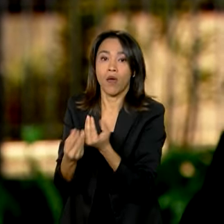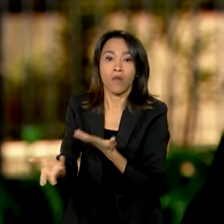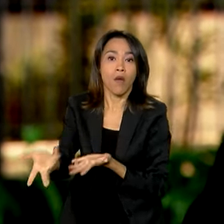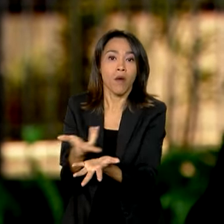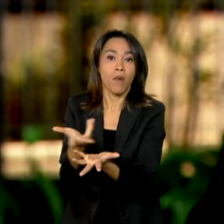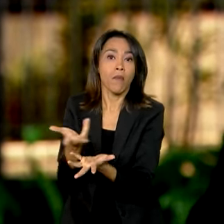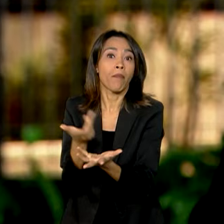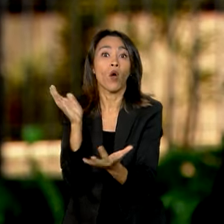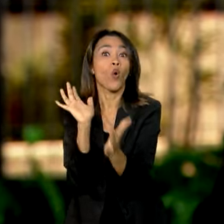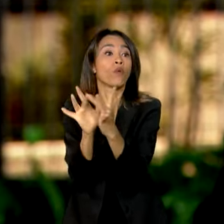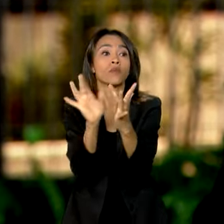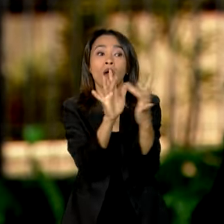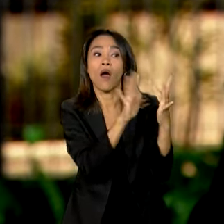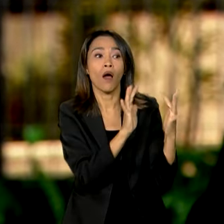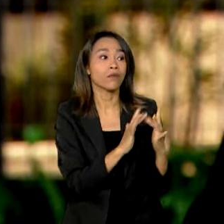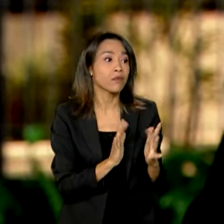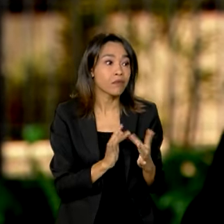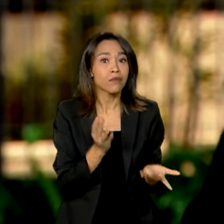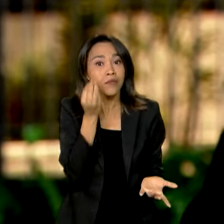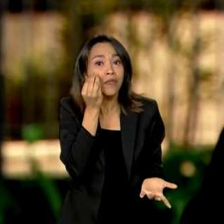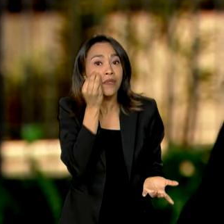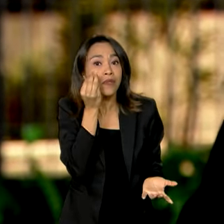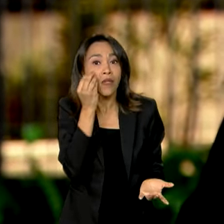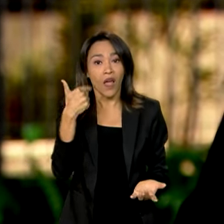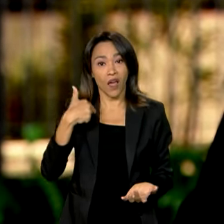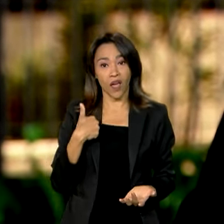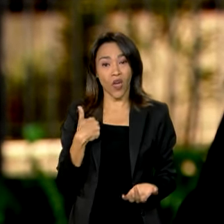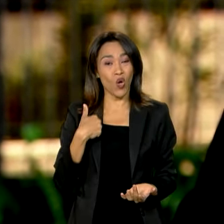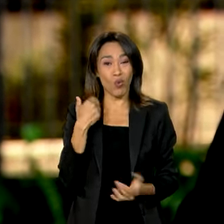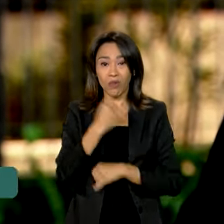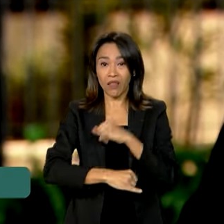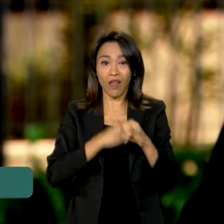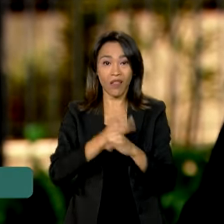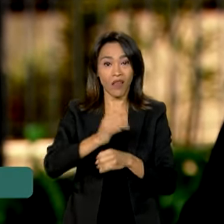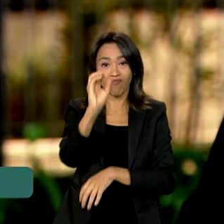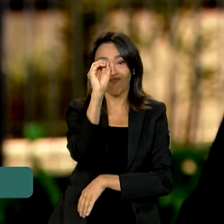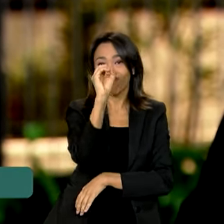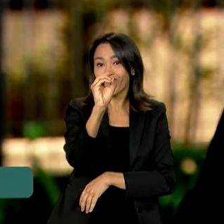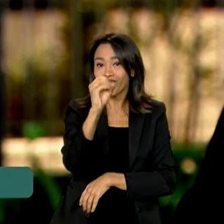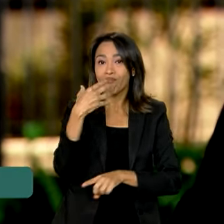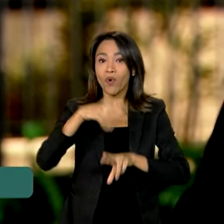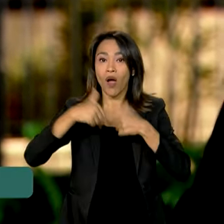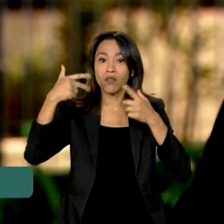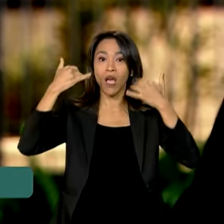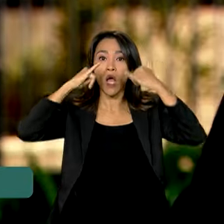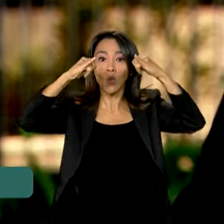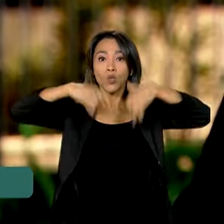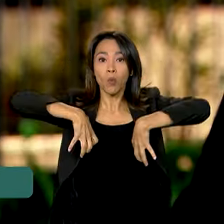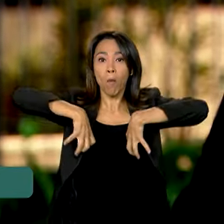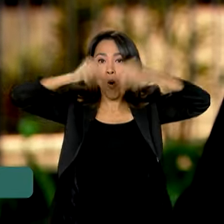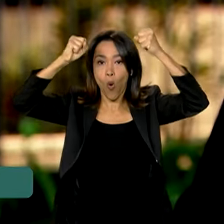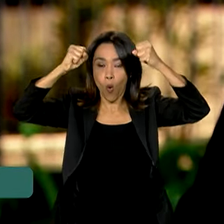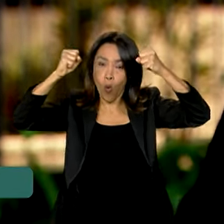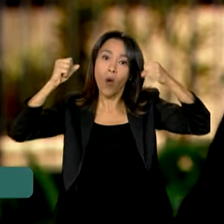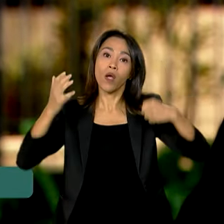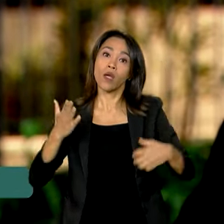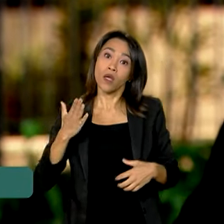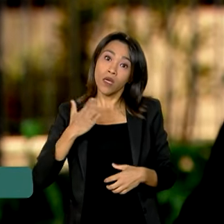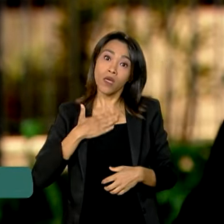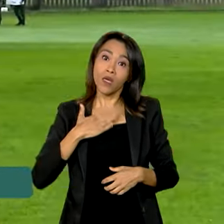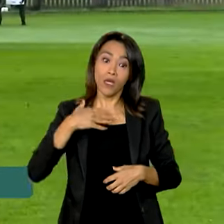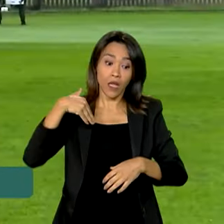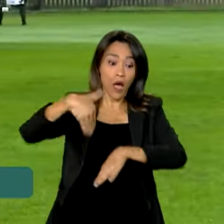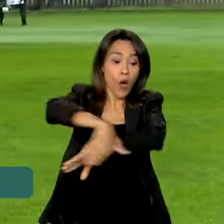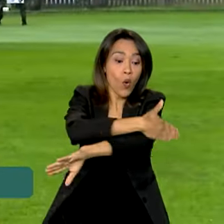de contato com as outras pessoas. Eu fiquei sem internet em casa por conta da luz e, consequentemente, a minha operadora na rua não